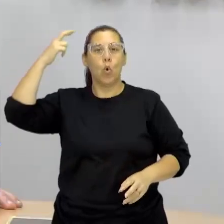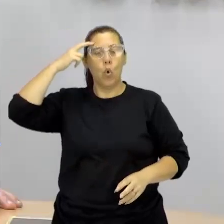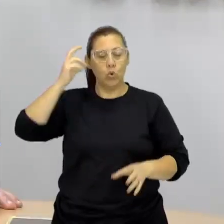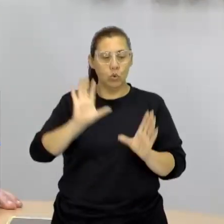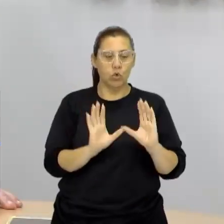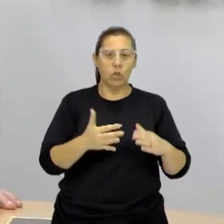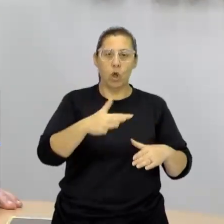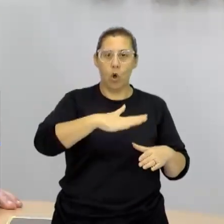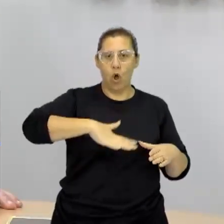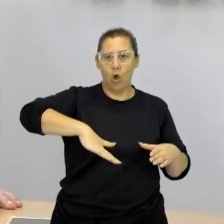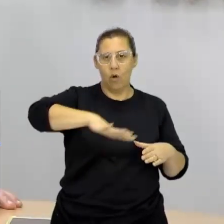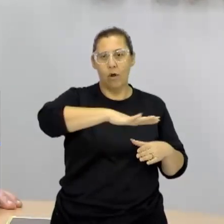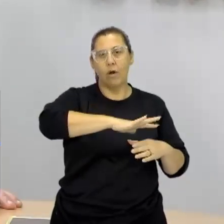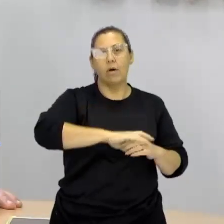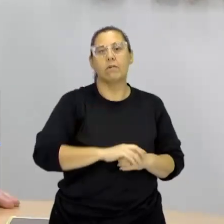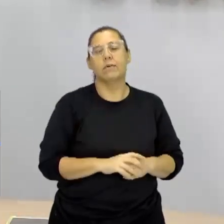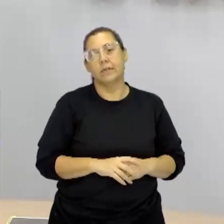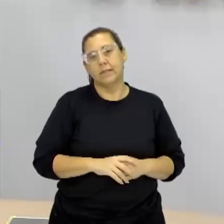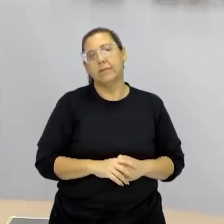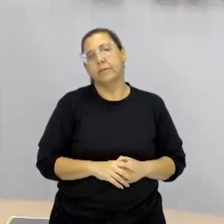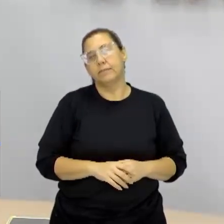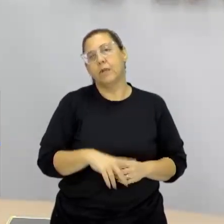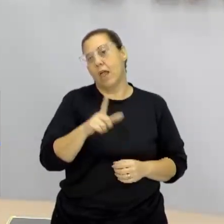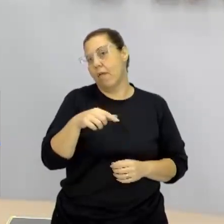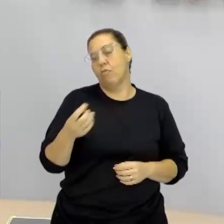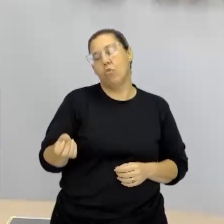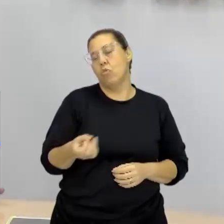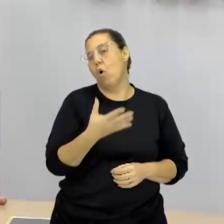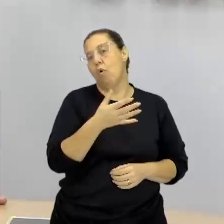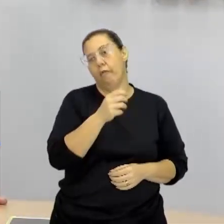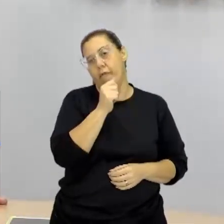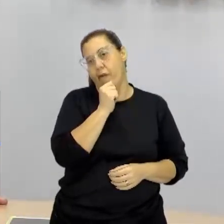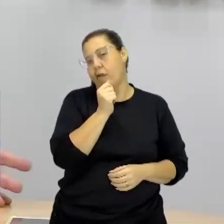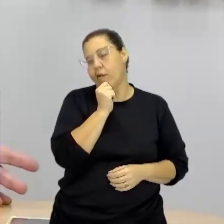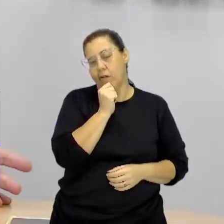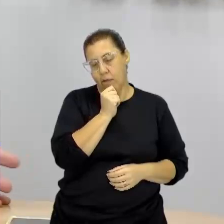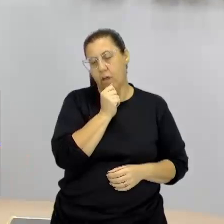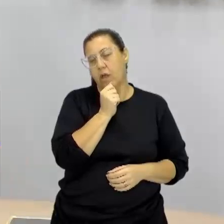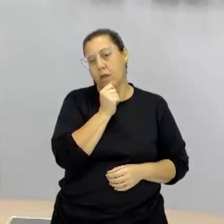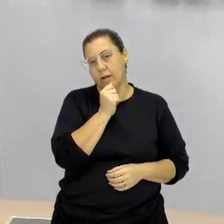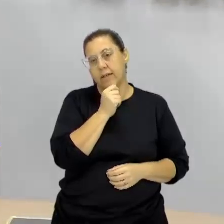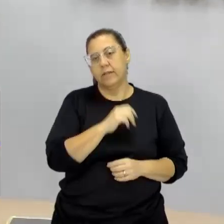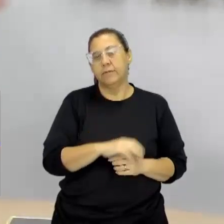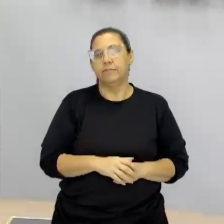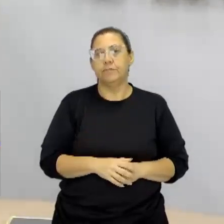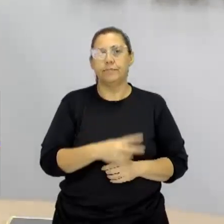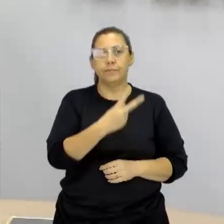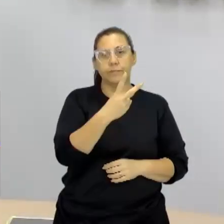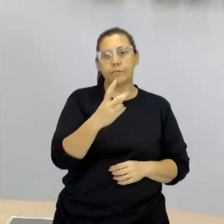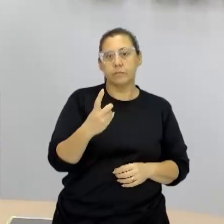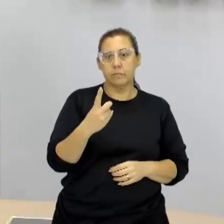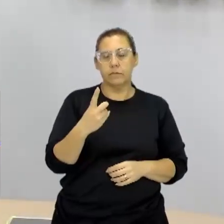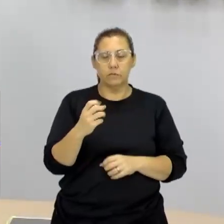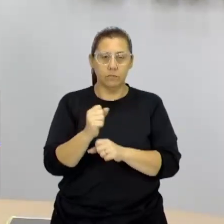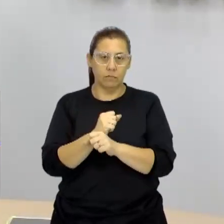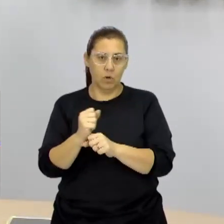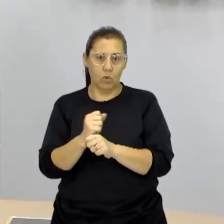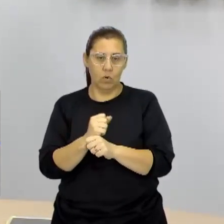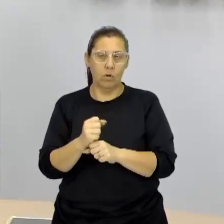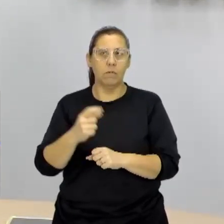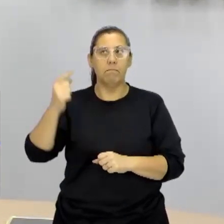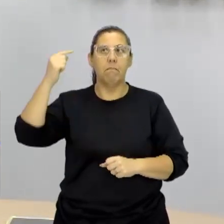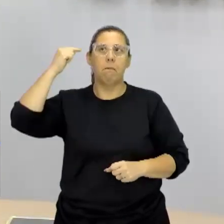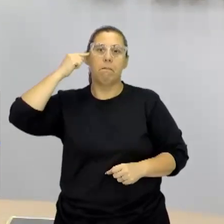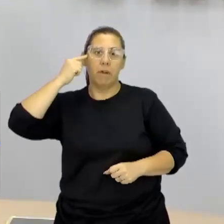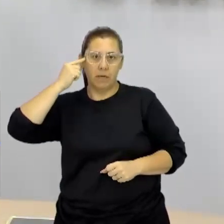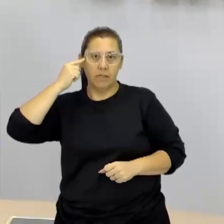comunidades tradicionais, né? Isso é recente, né? Se a gente for ver aí, são um pouco 21 anos, né, desse